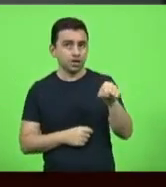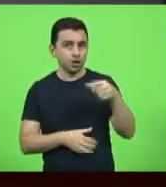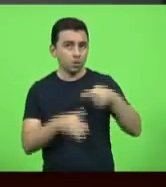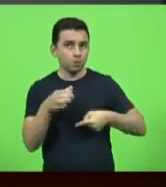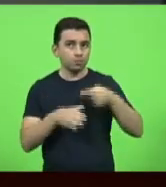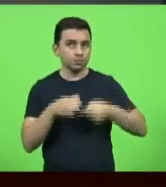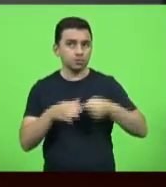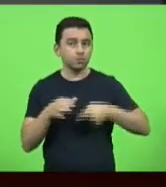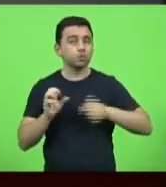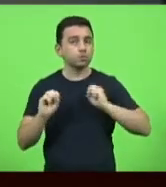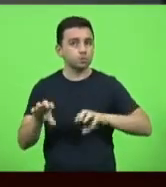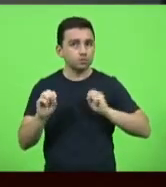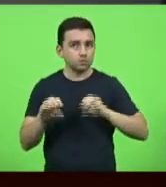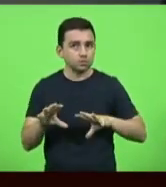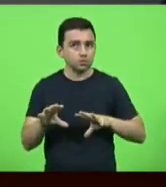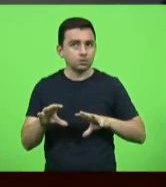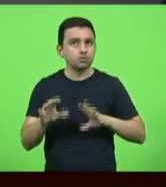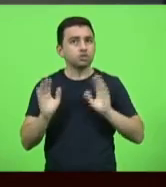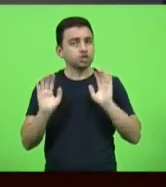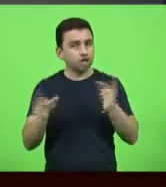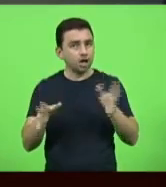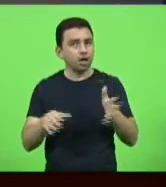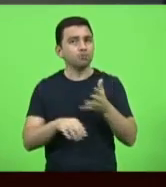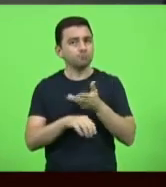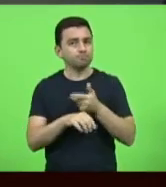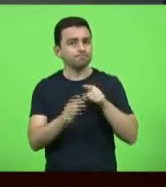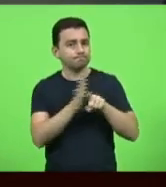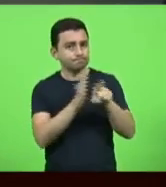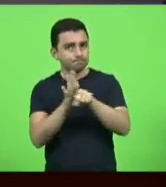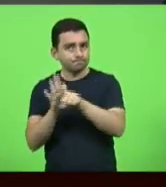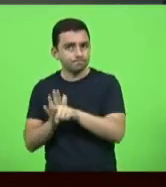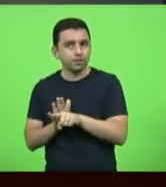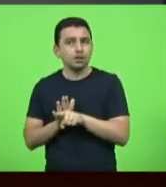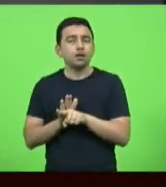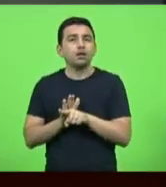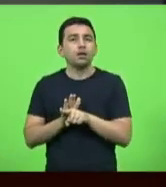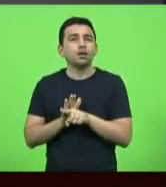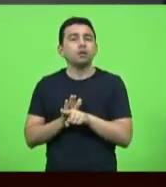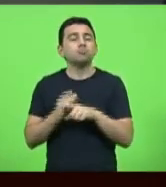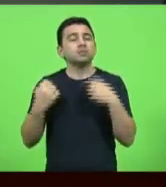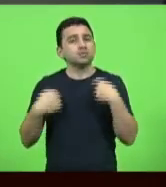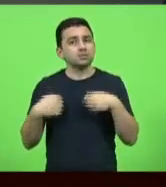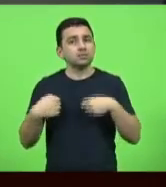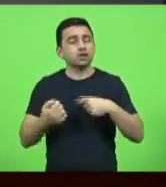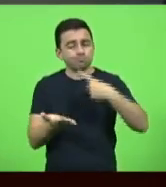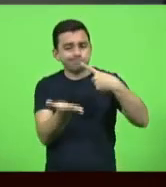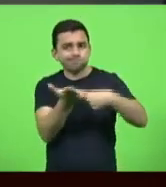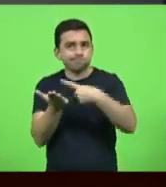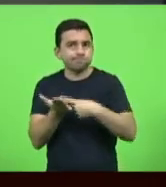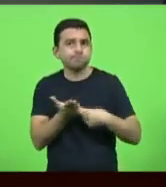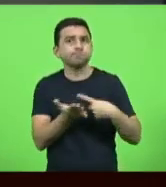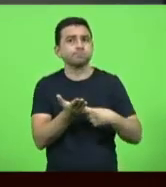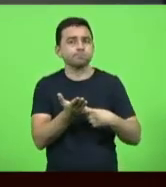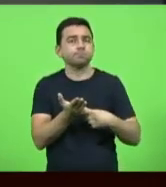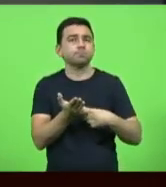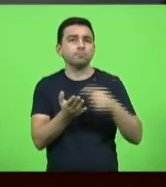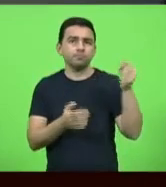de Educação e que fez as diligências, pudéssemos manter e fazer um acordo da gente